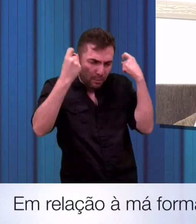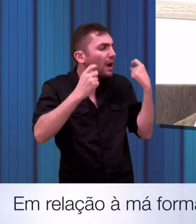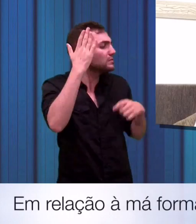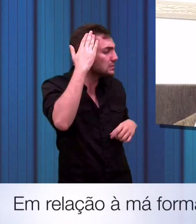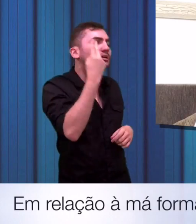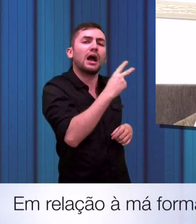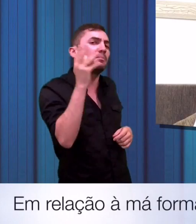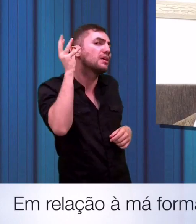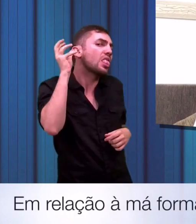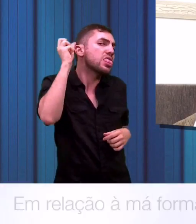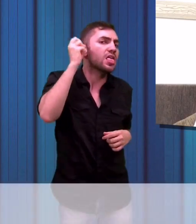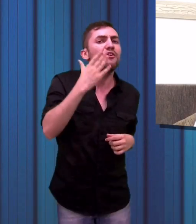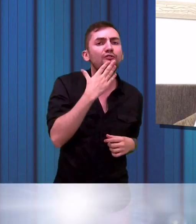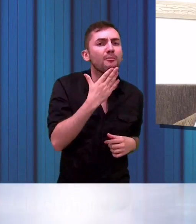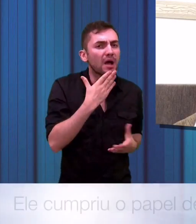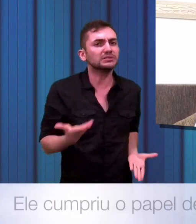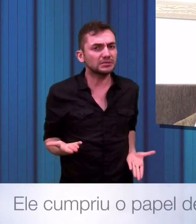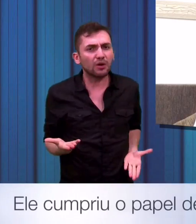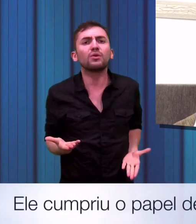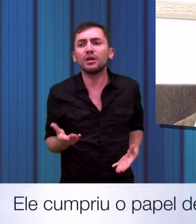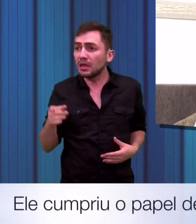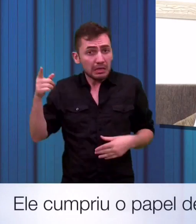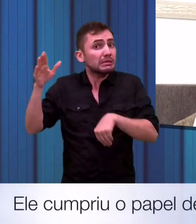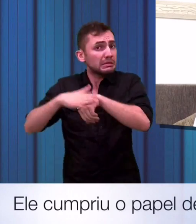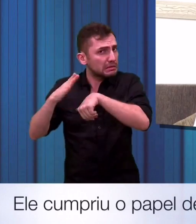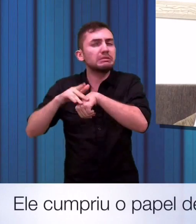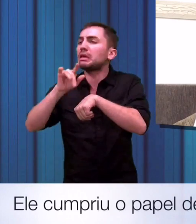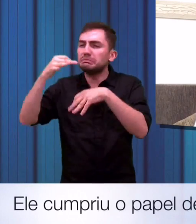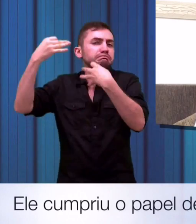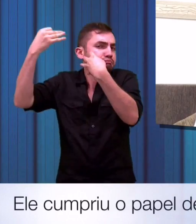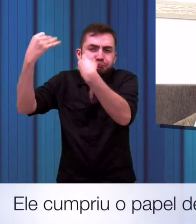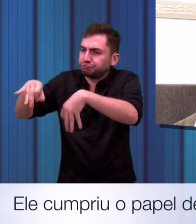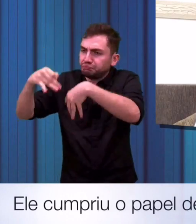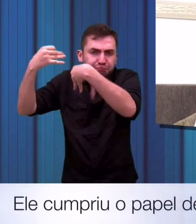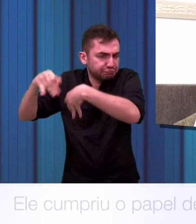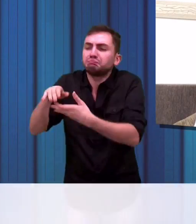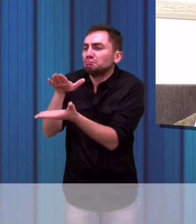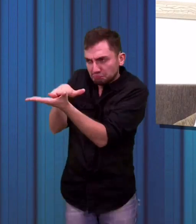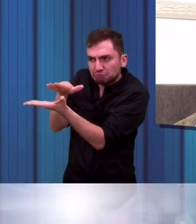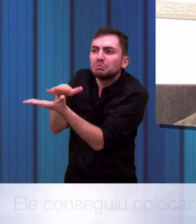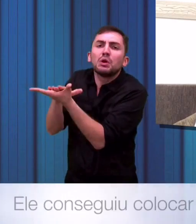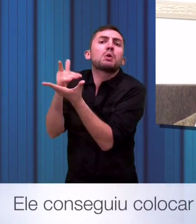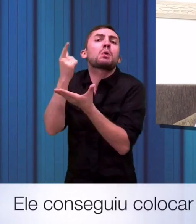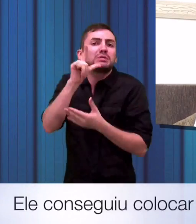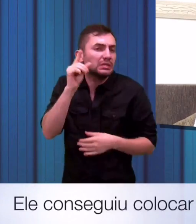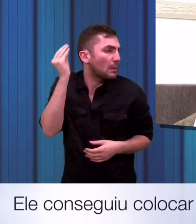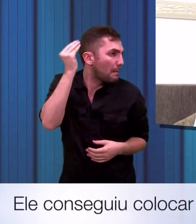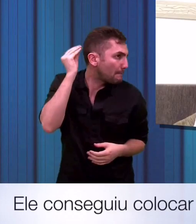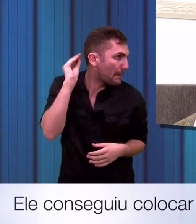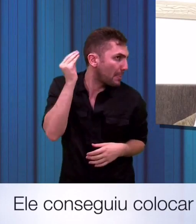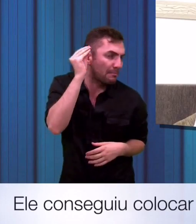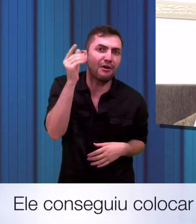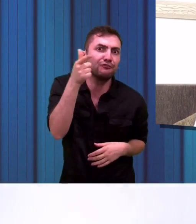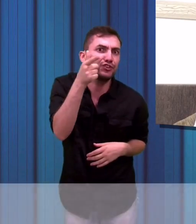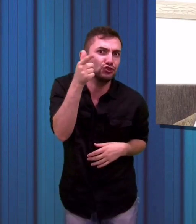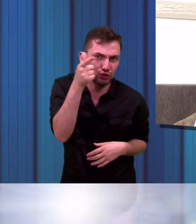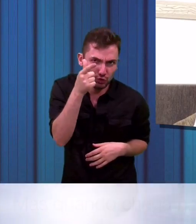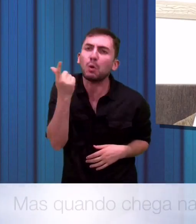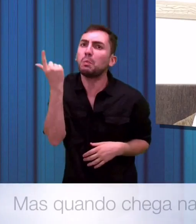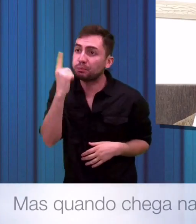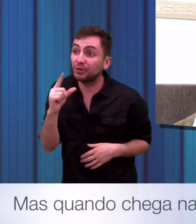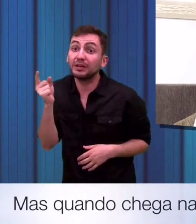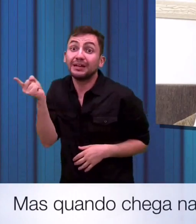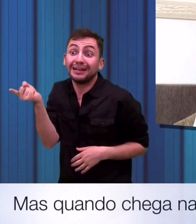em relação à má formação do Guilherme. Ele cumpriu o papel dele com louvor, ele conseguiu colocar os 22